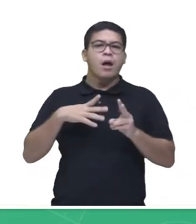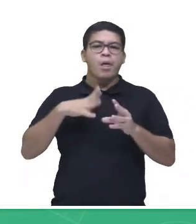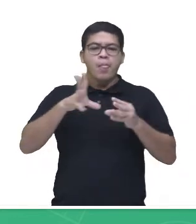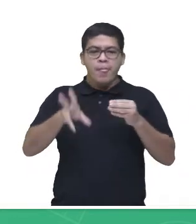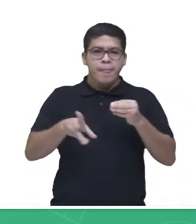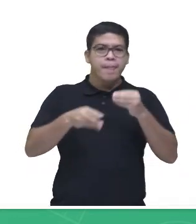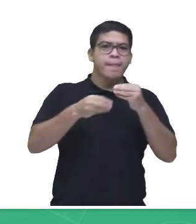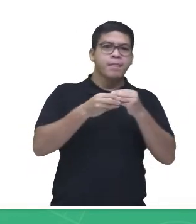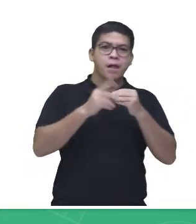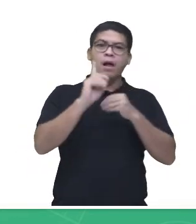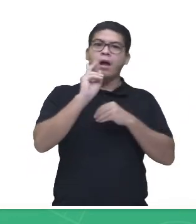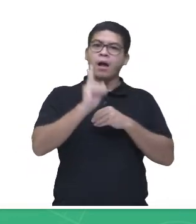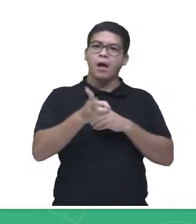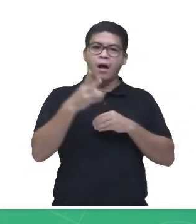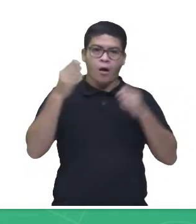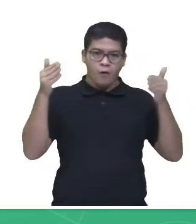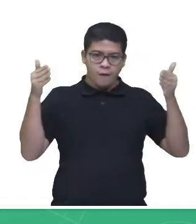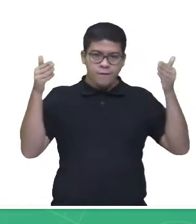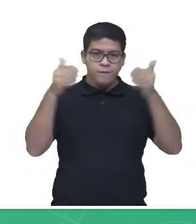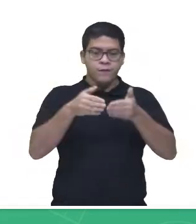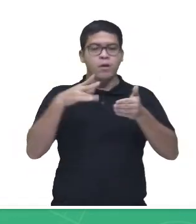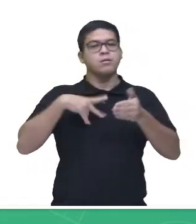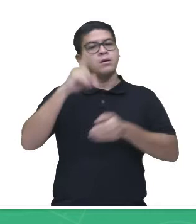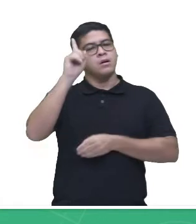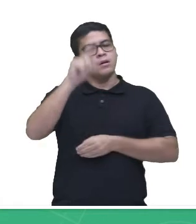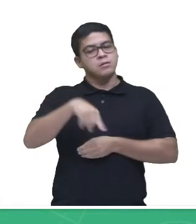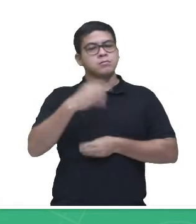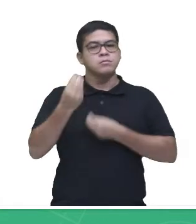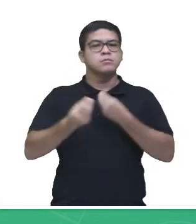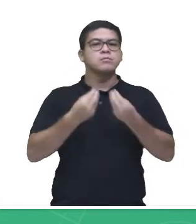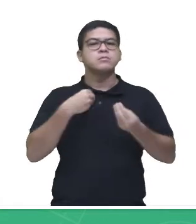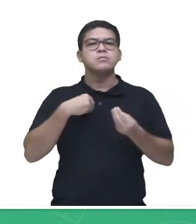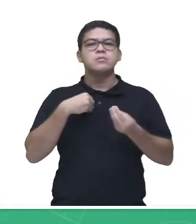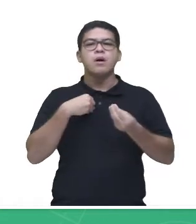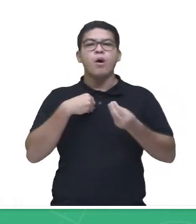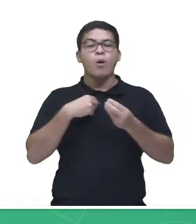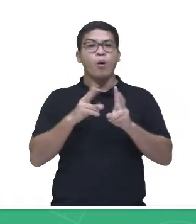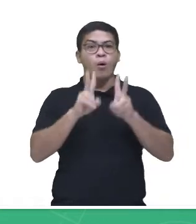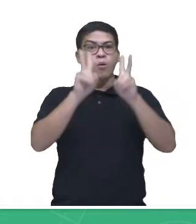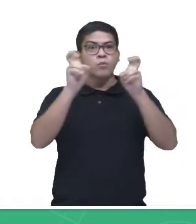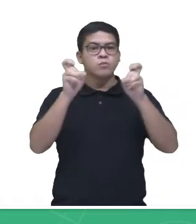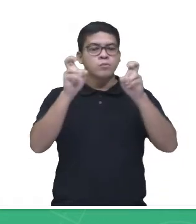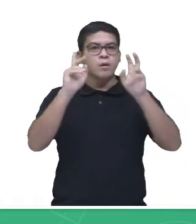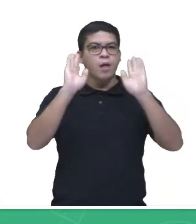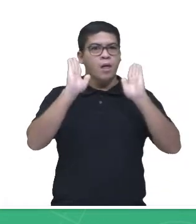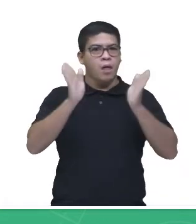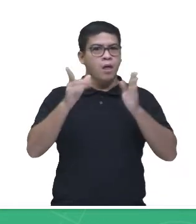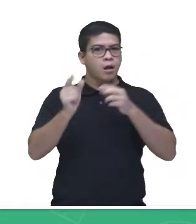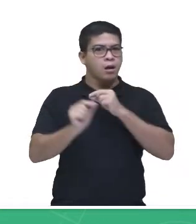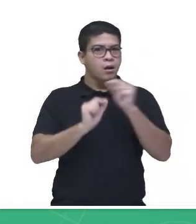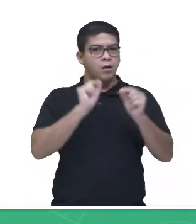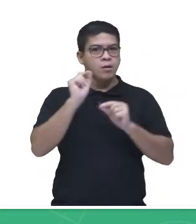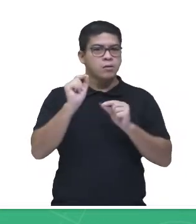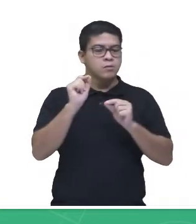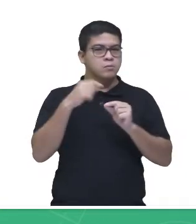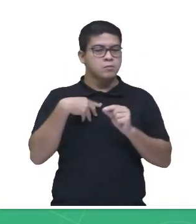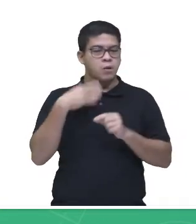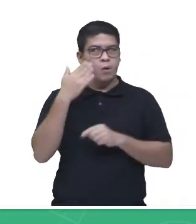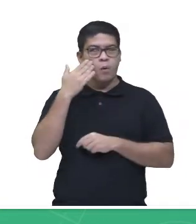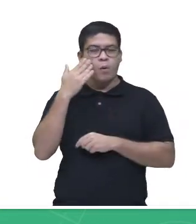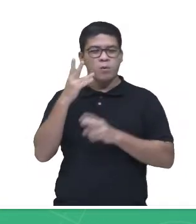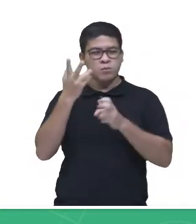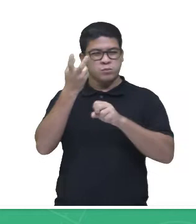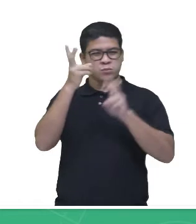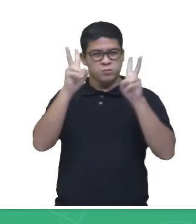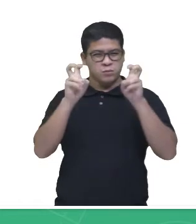A centralidade da frase, de acordo com o assunto de hoje, para nós, que devemos ter bastante atenção, é